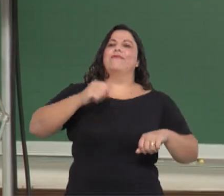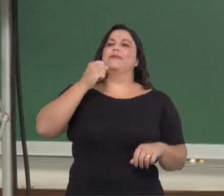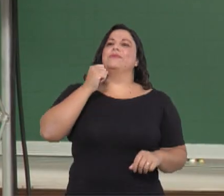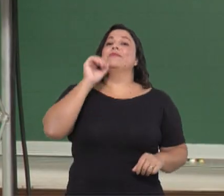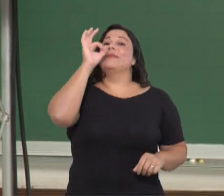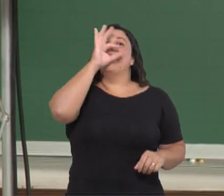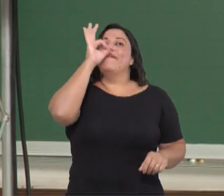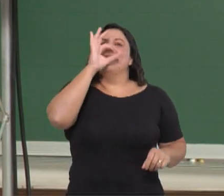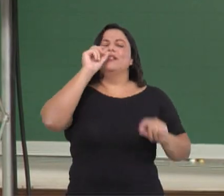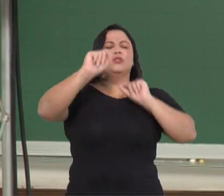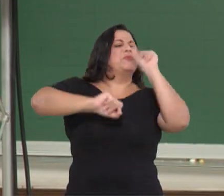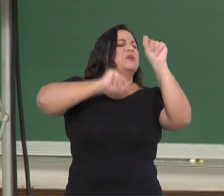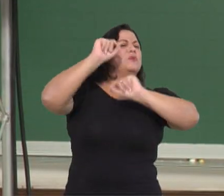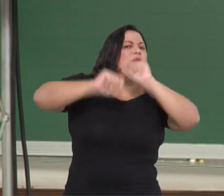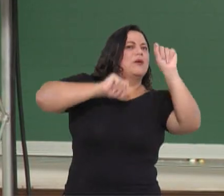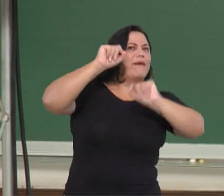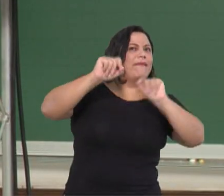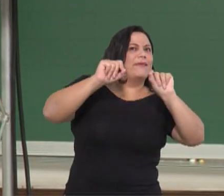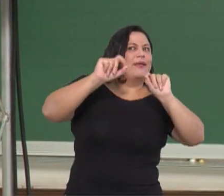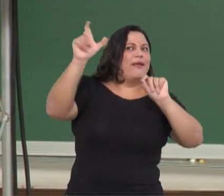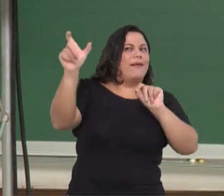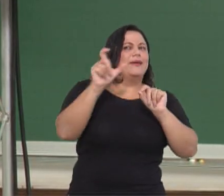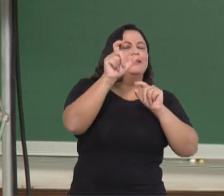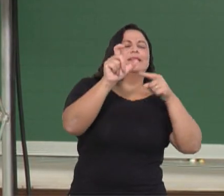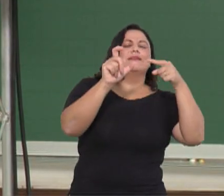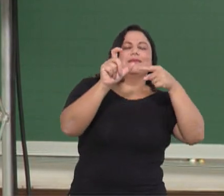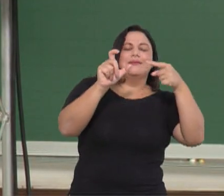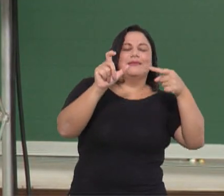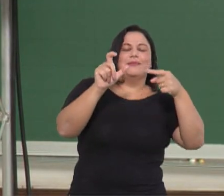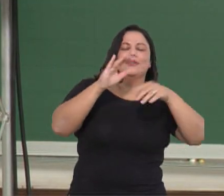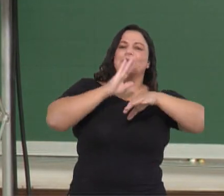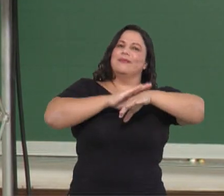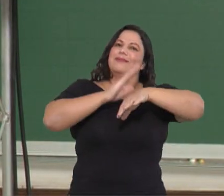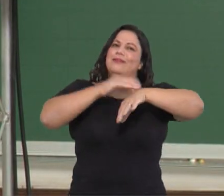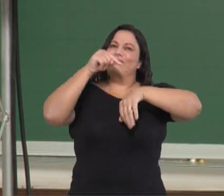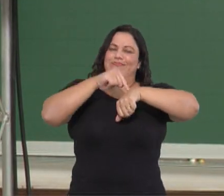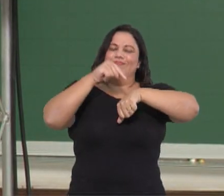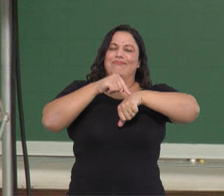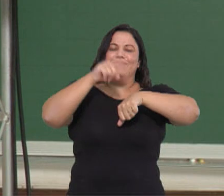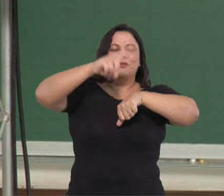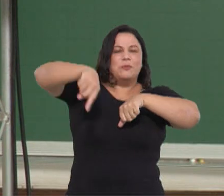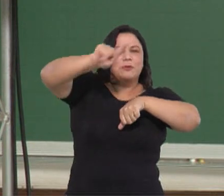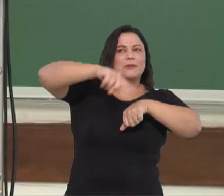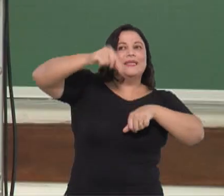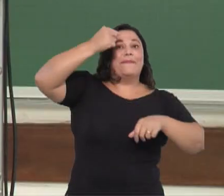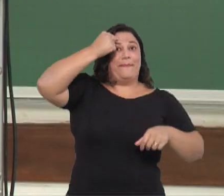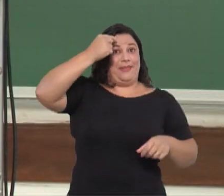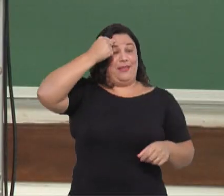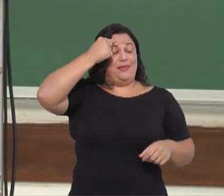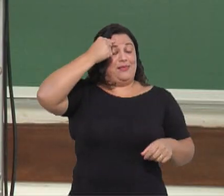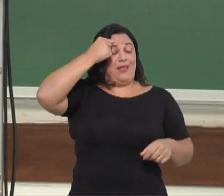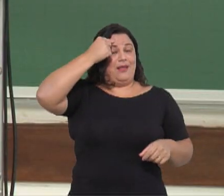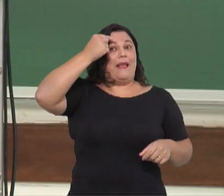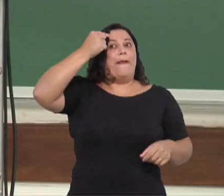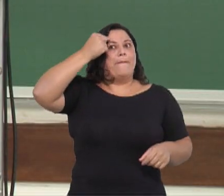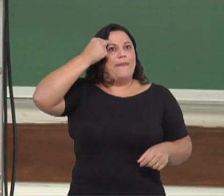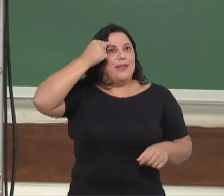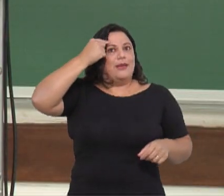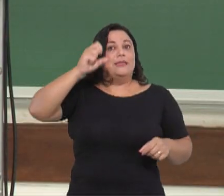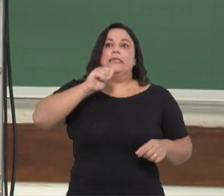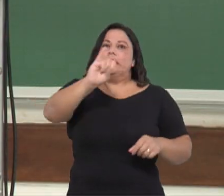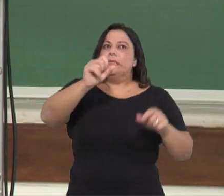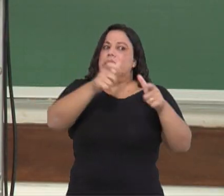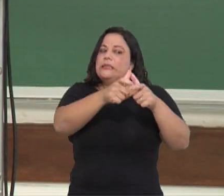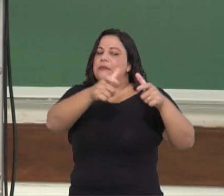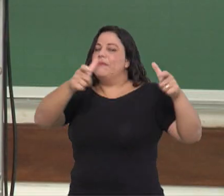é a sílaba tônica dessas palavras? Um tempinho para vocês pensarem. Pensem bem, se a maioria já é a